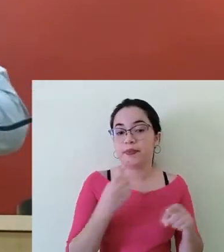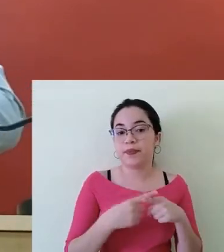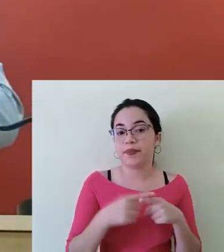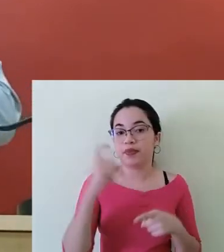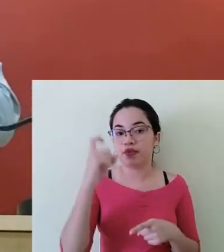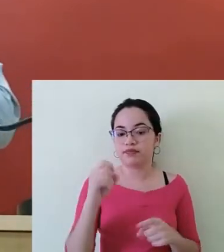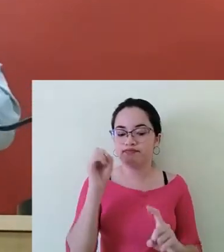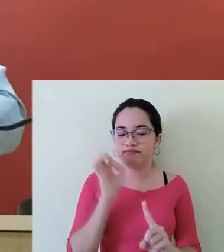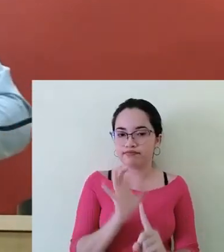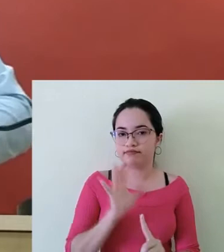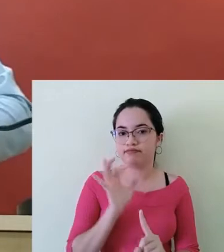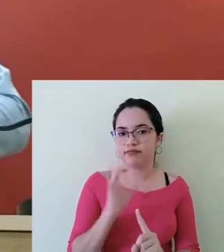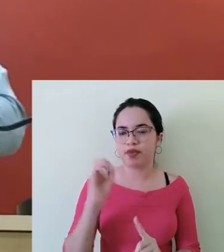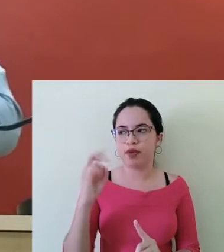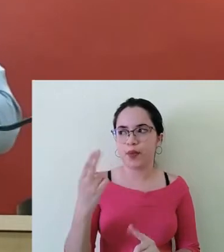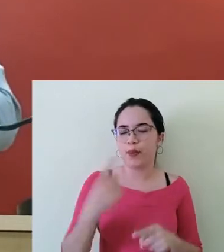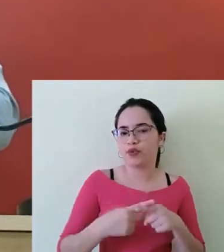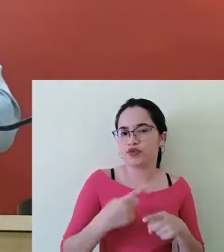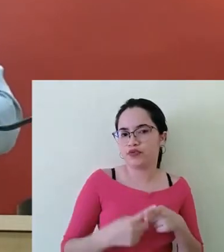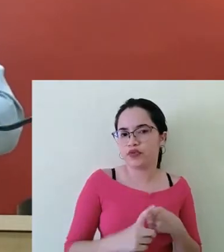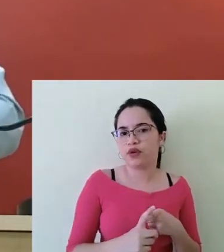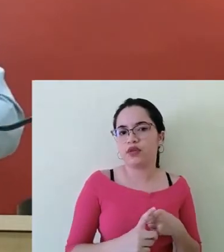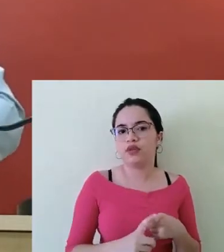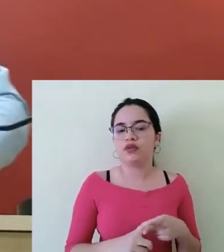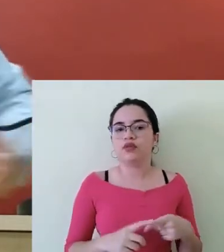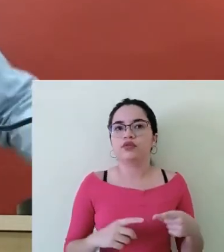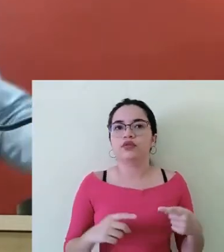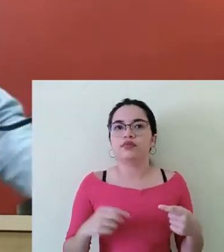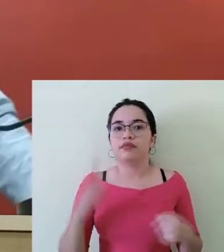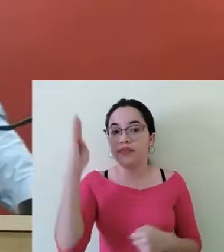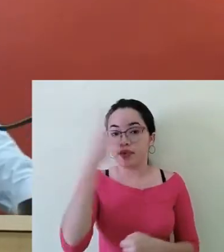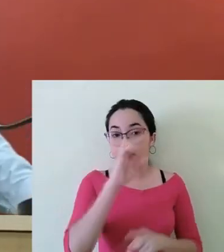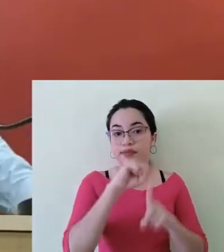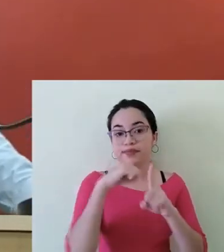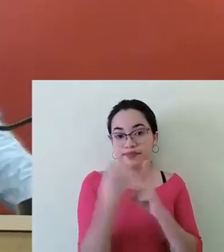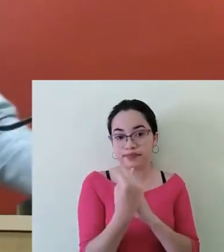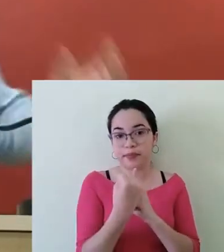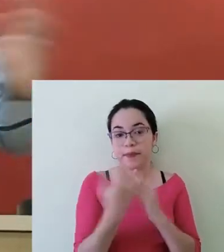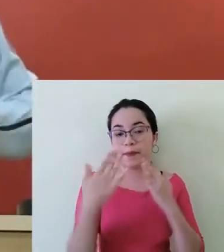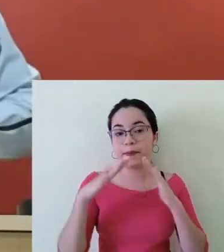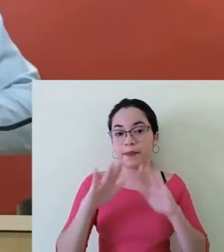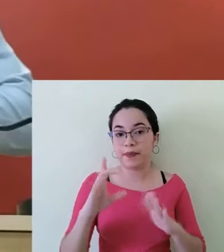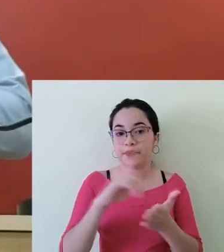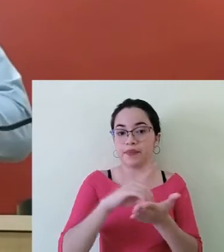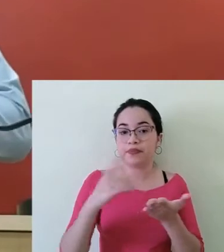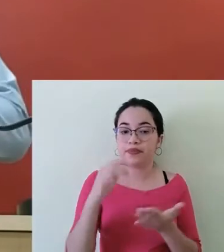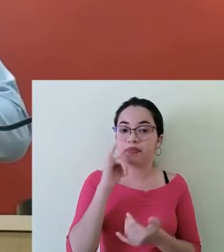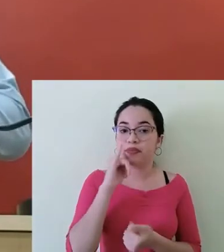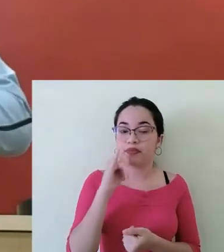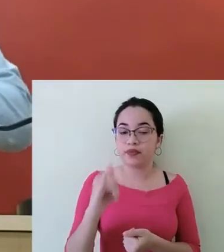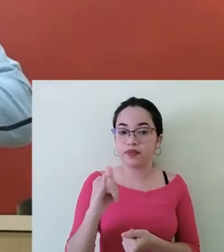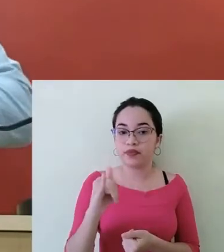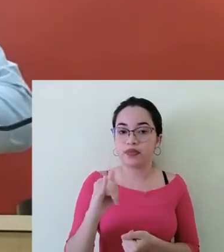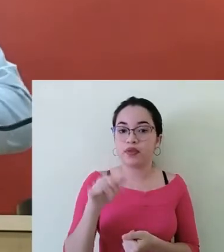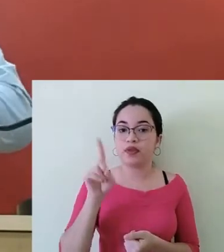porque são influenciadas ou motivadas pelo mal social. Mas o que a Bíblia